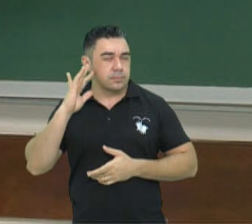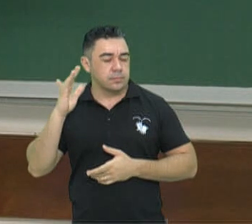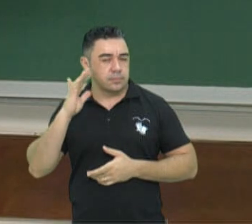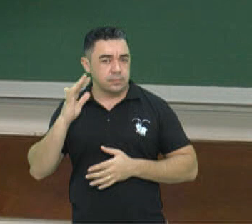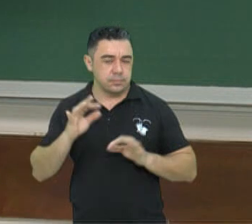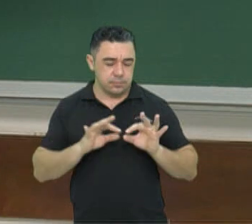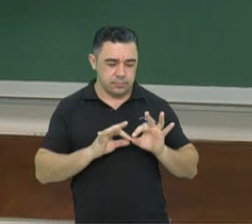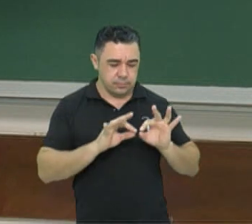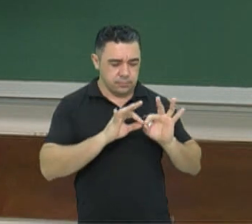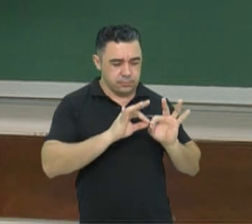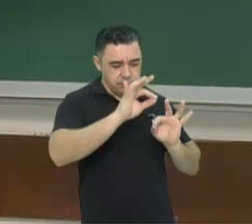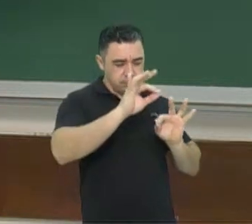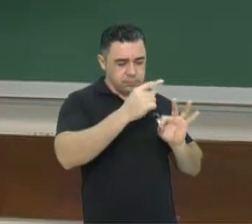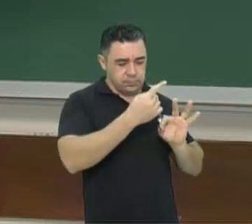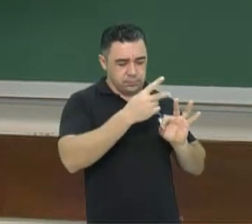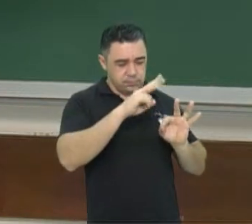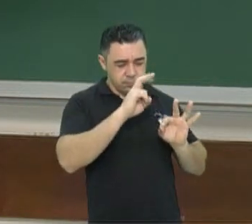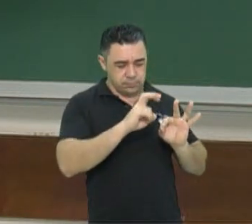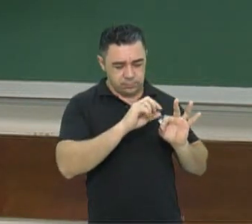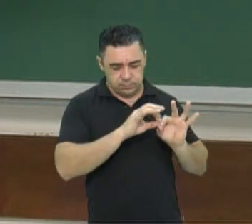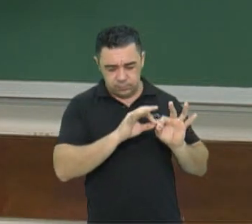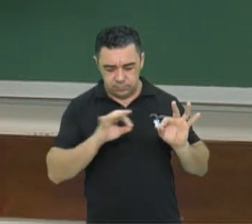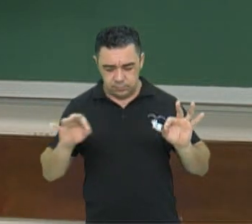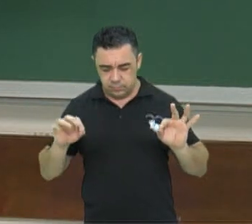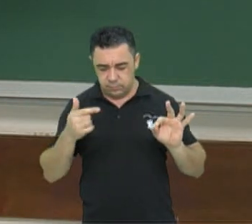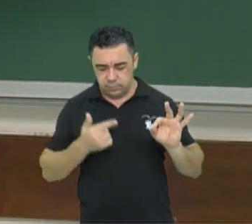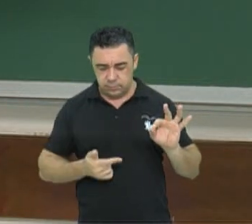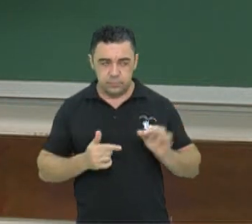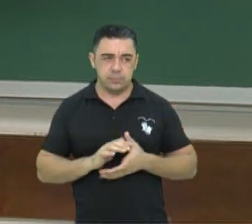um retângulo e colocando essas medidas,